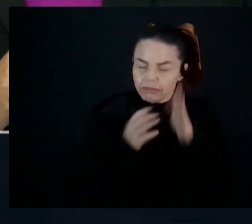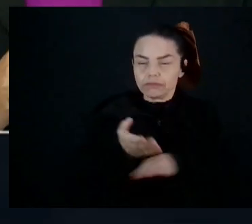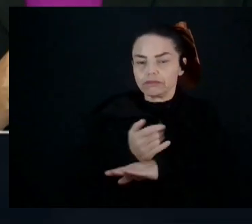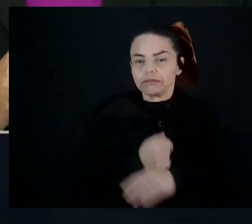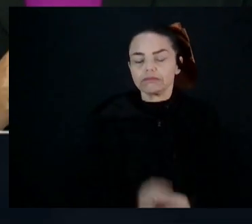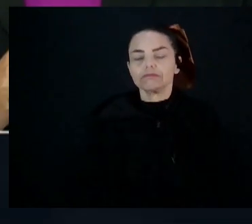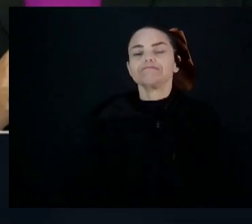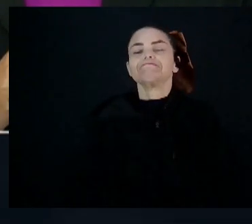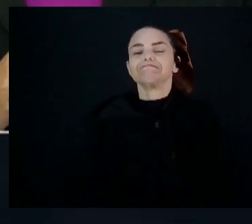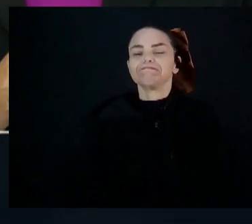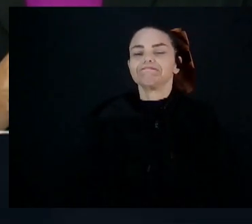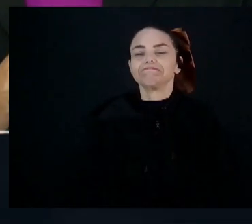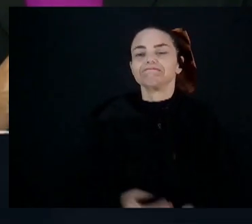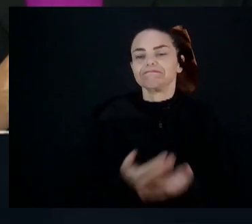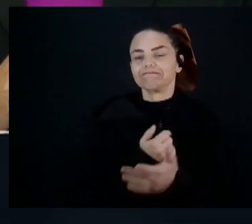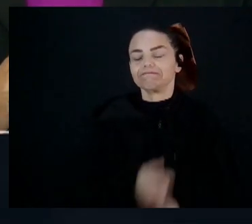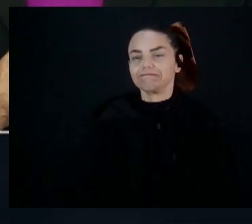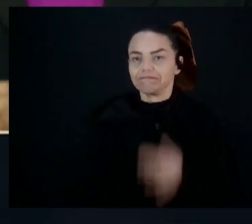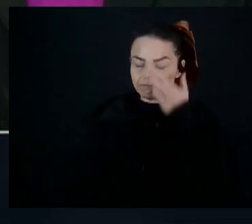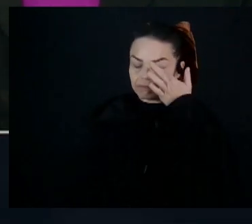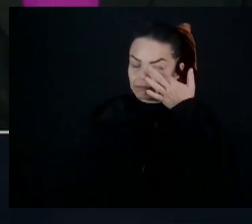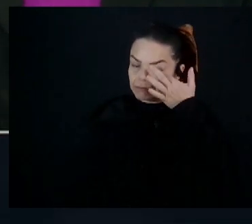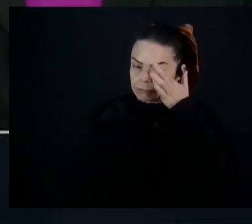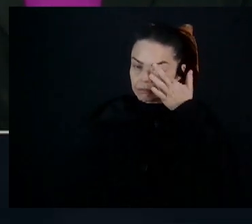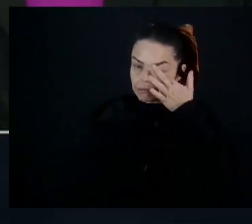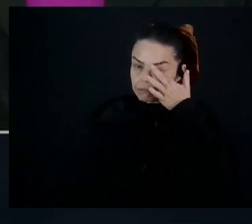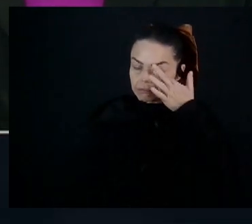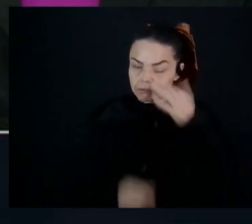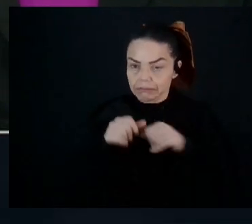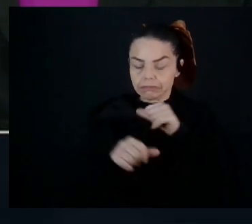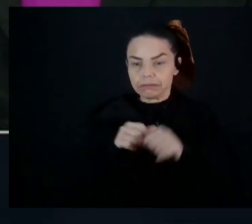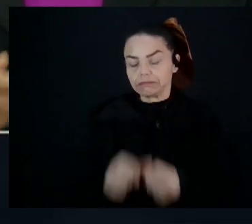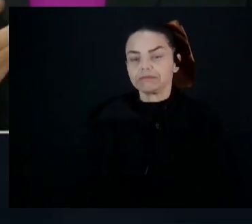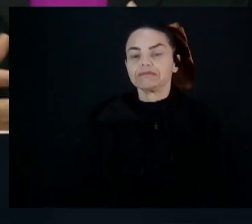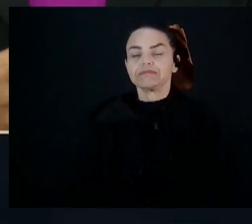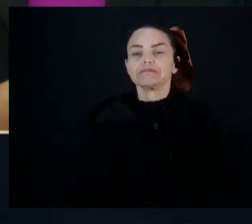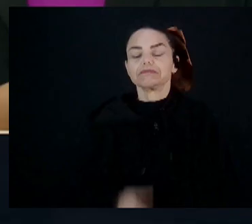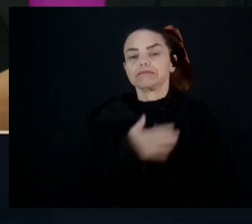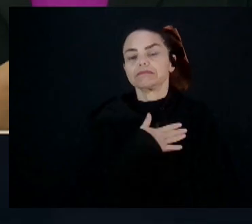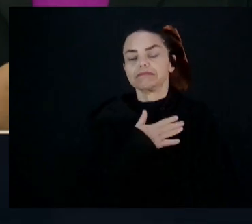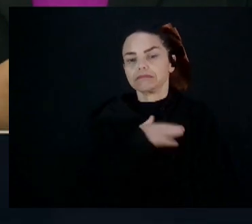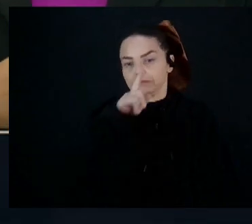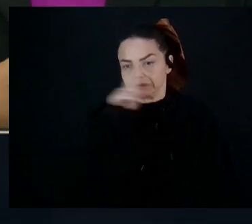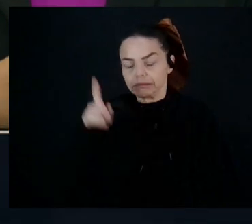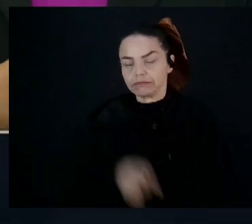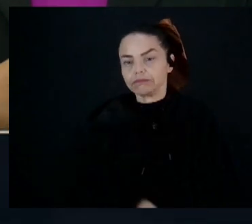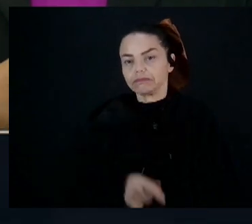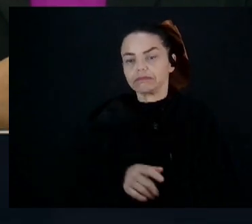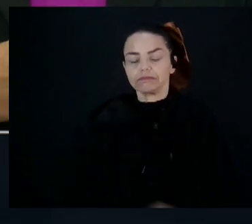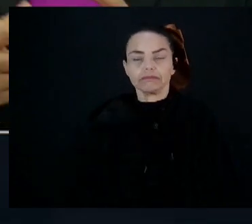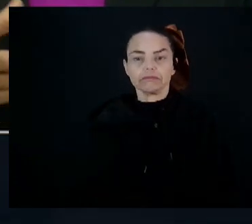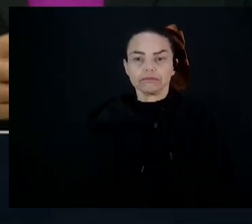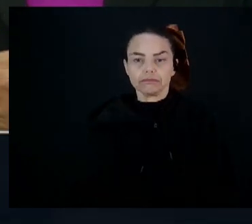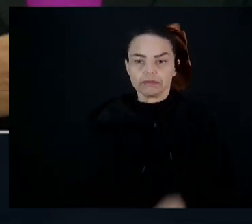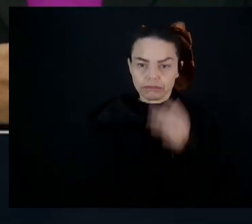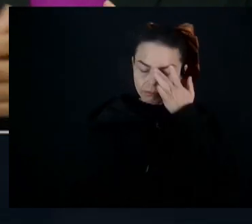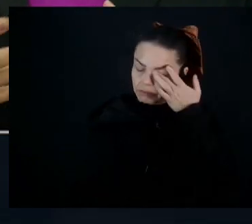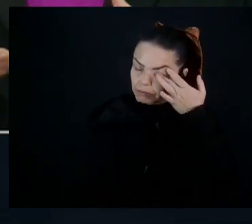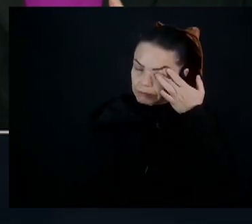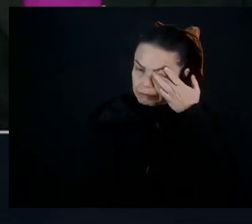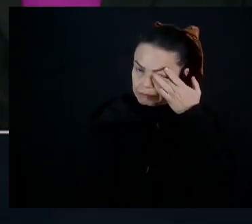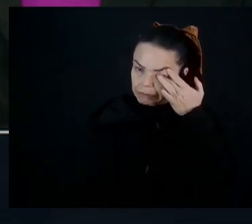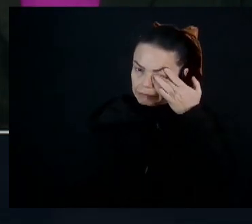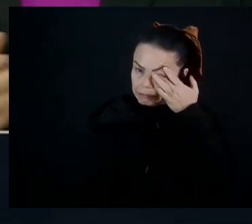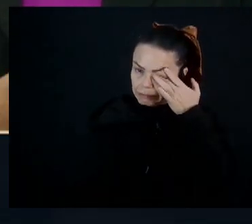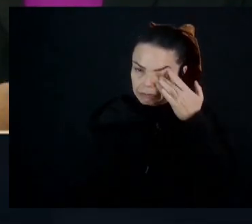do dia. Como mudar essa relação emocional com a noite? Eu já ouvi pessoas falarem assim, algumas dizem, a noite foi